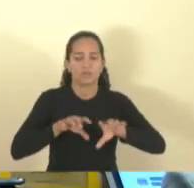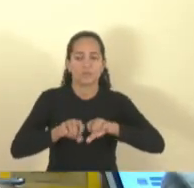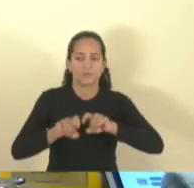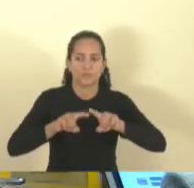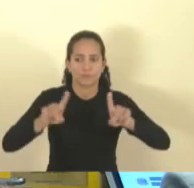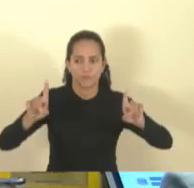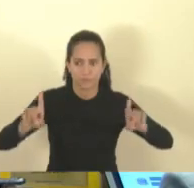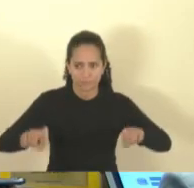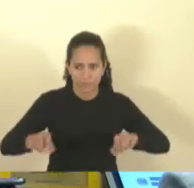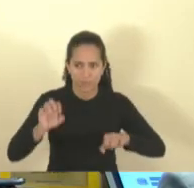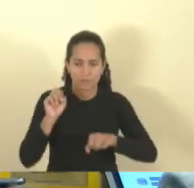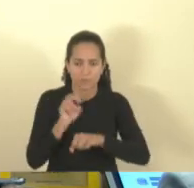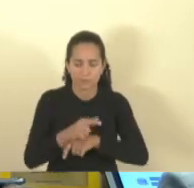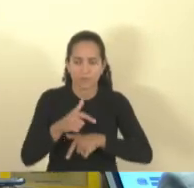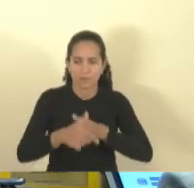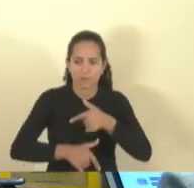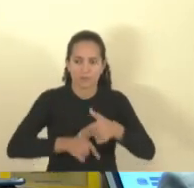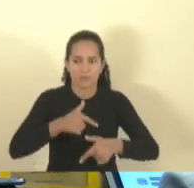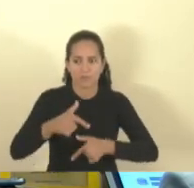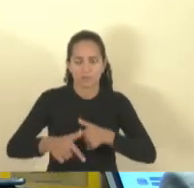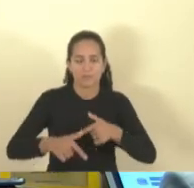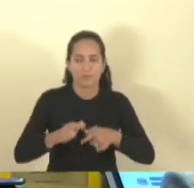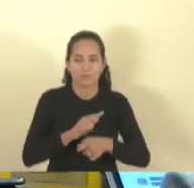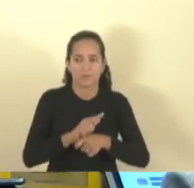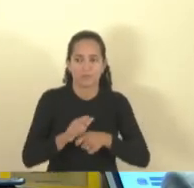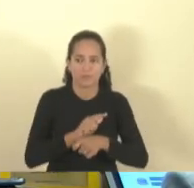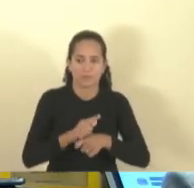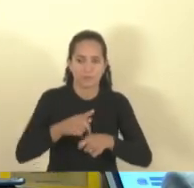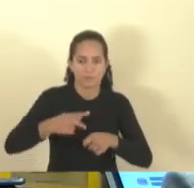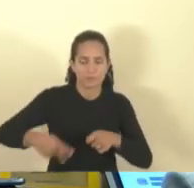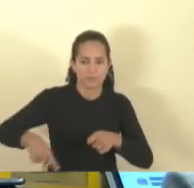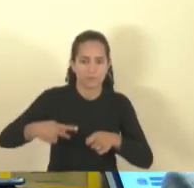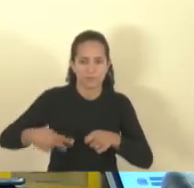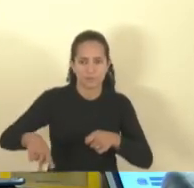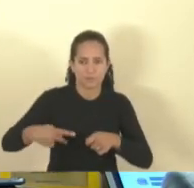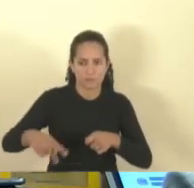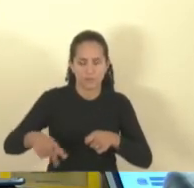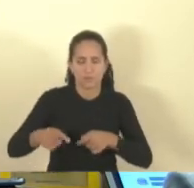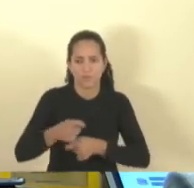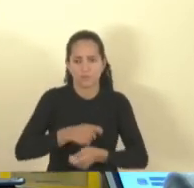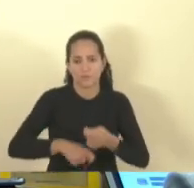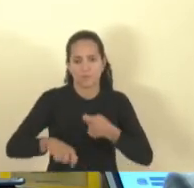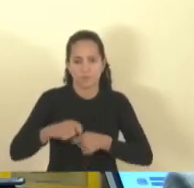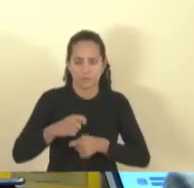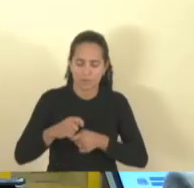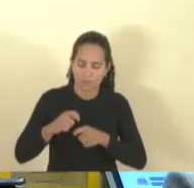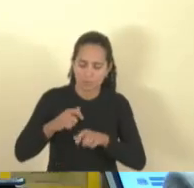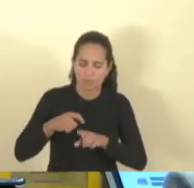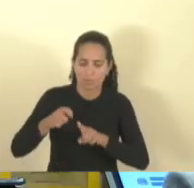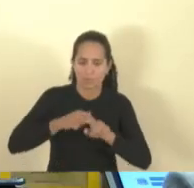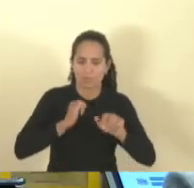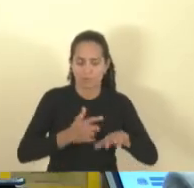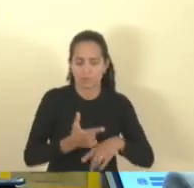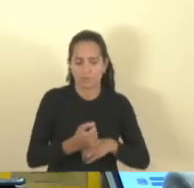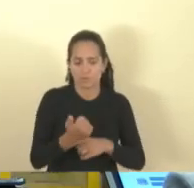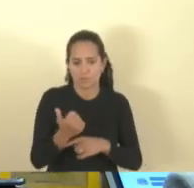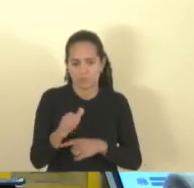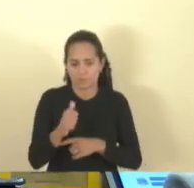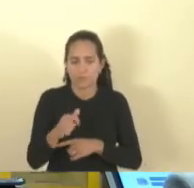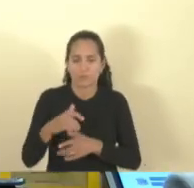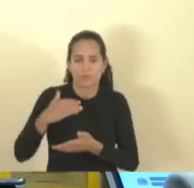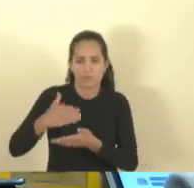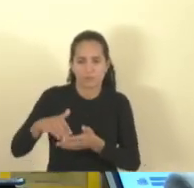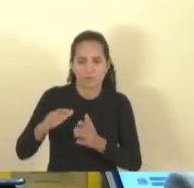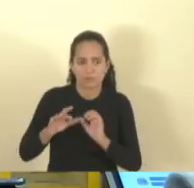carreira e especialista em políticas públicas e gestão governamental desde setembro de 2011. Secretaria de Segurança